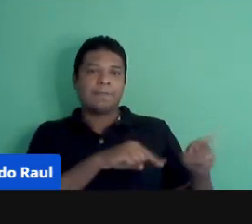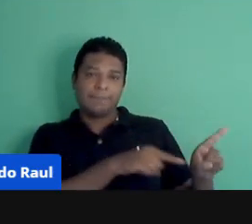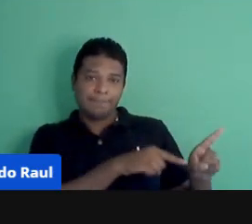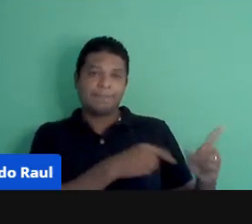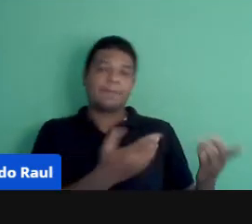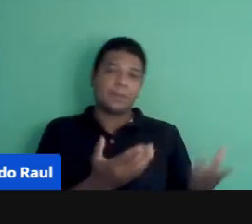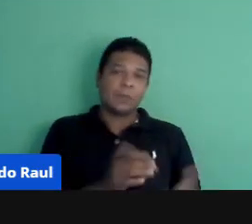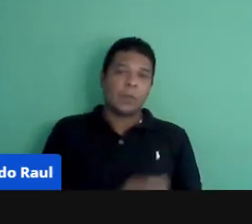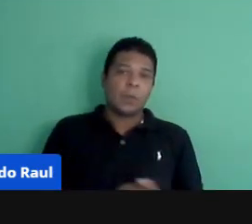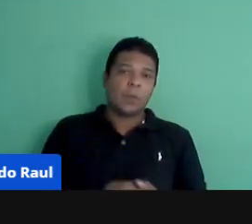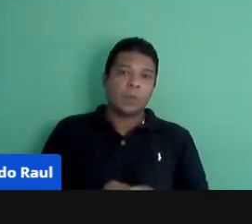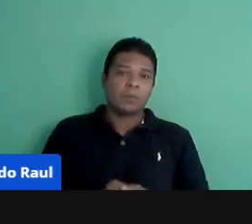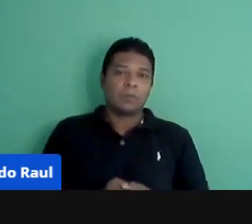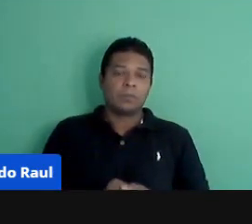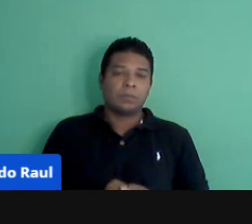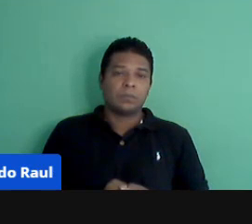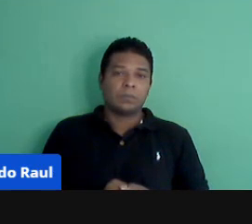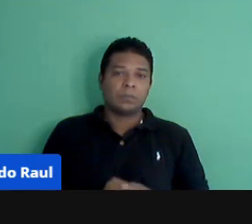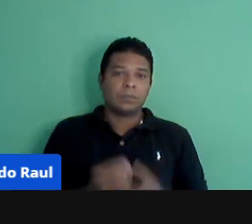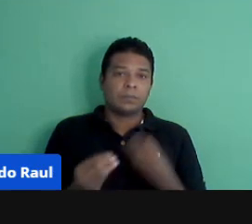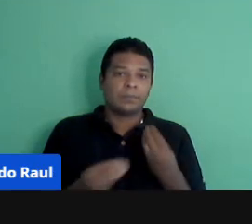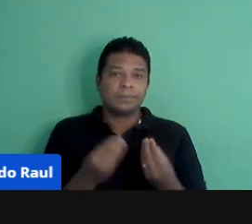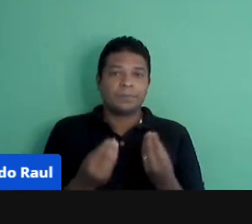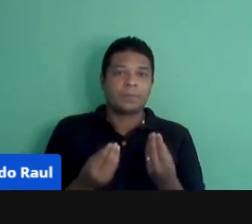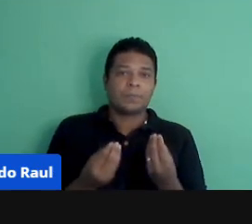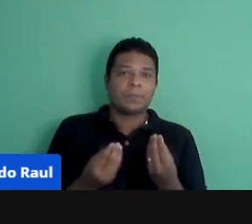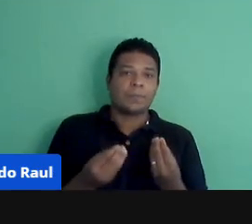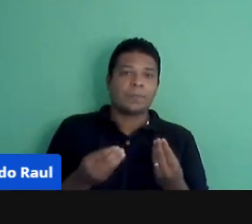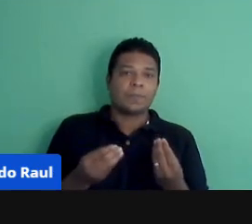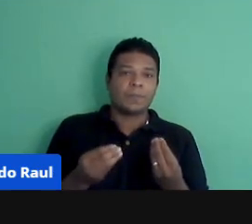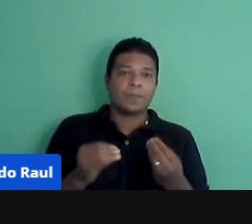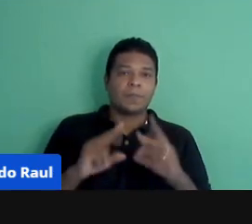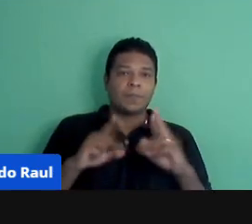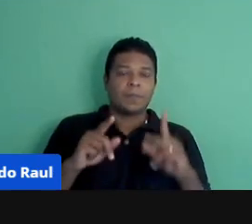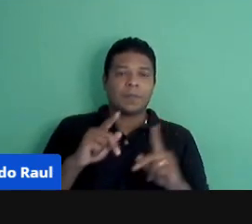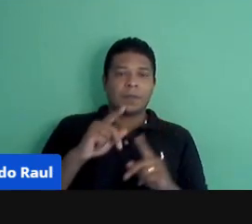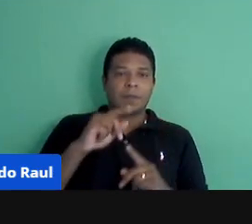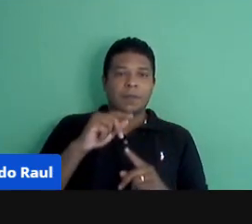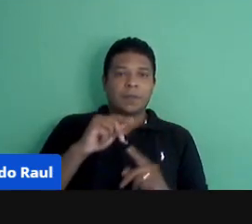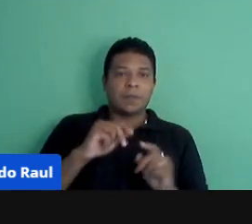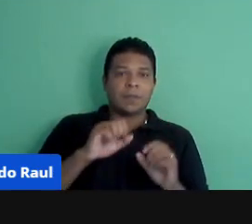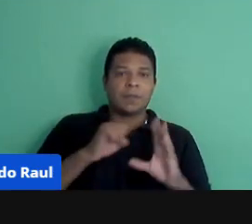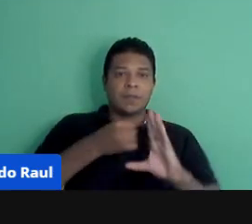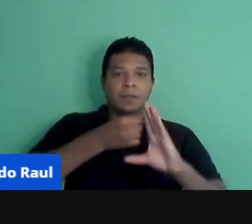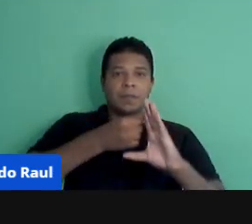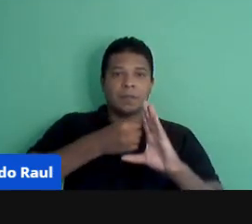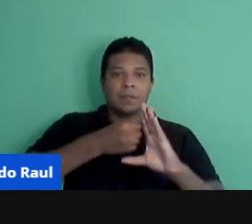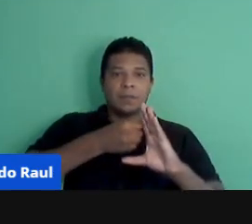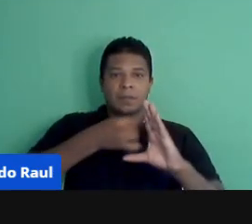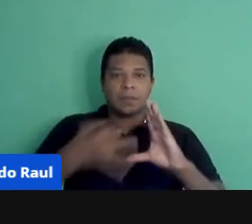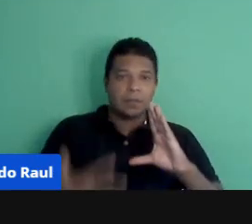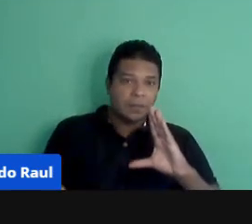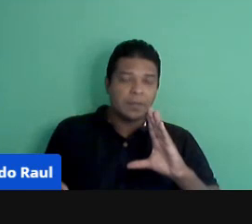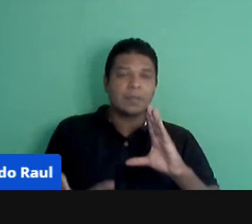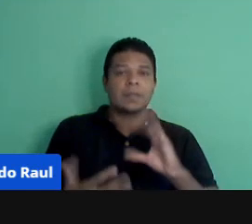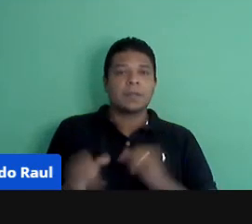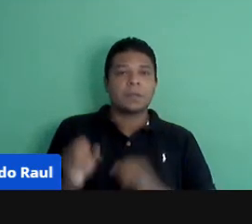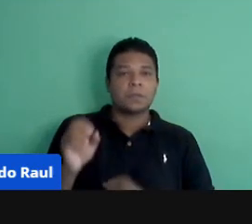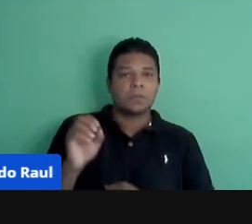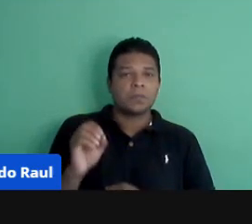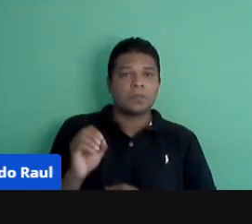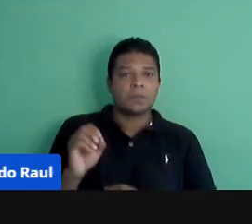colocar uma diferenciação de característica. Então, o recurso